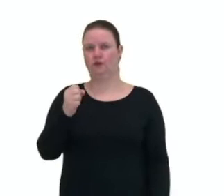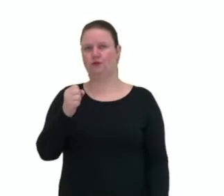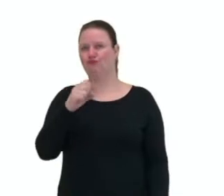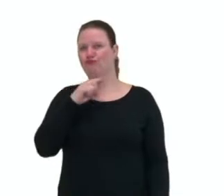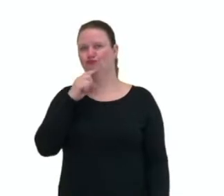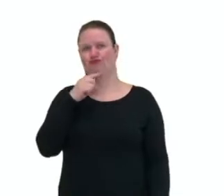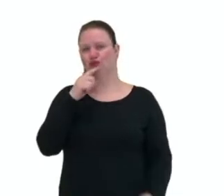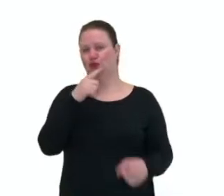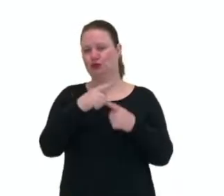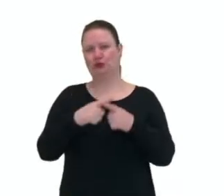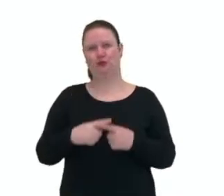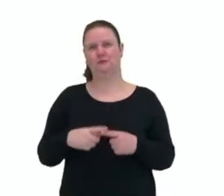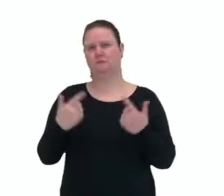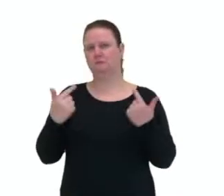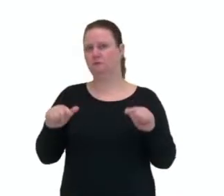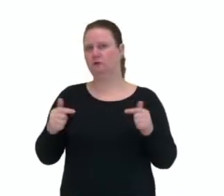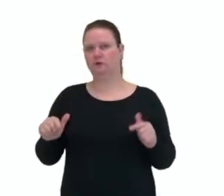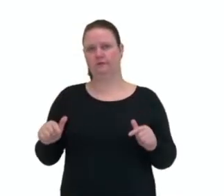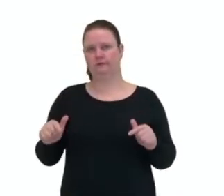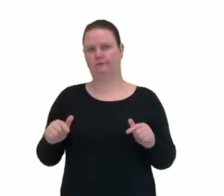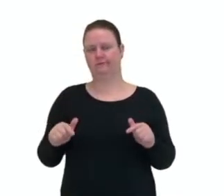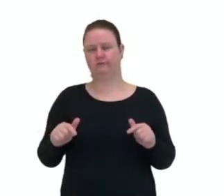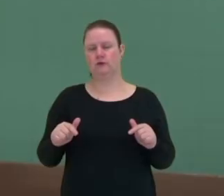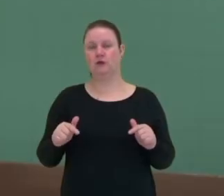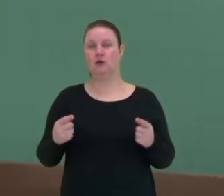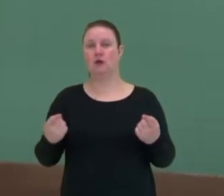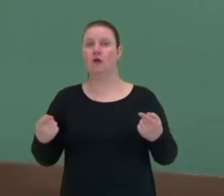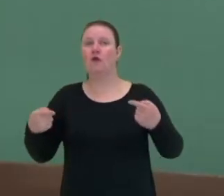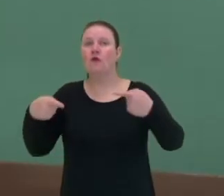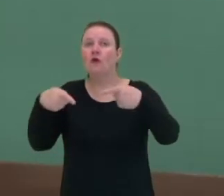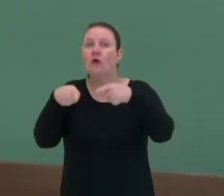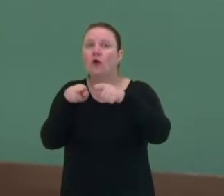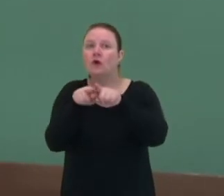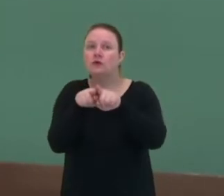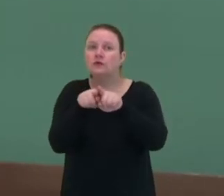tá? Deixou de fazer parte do programa e retornou apenas em